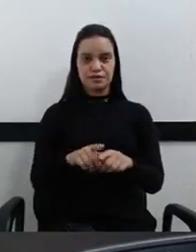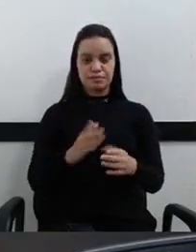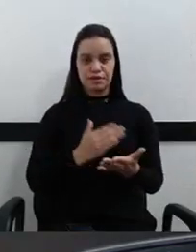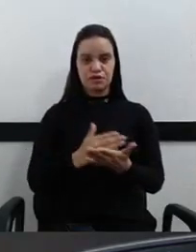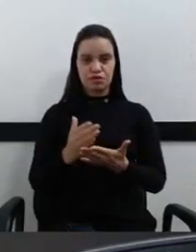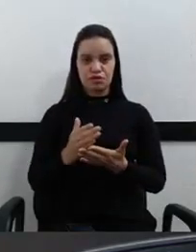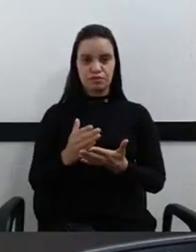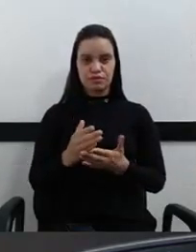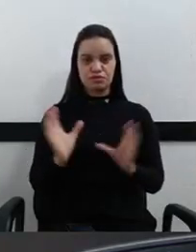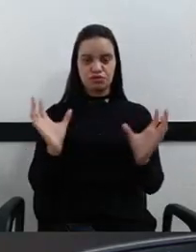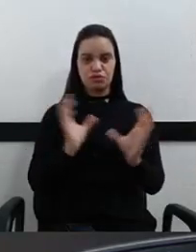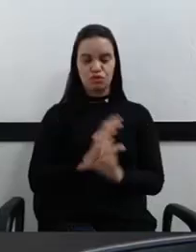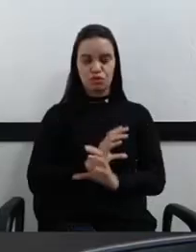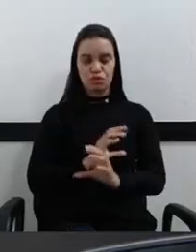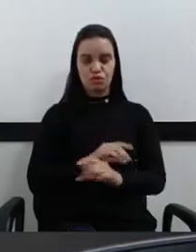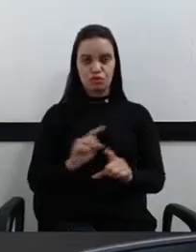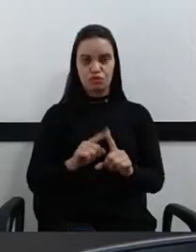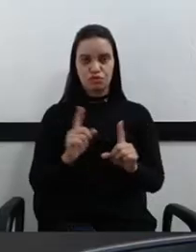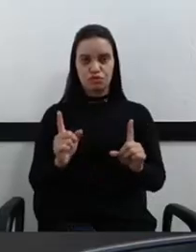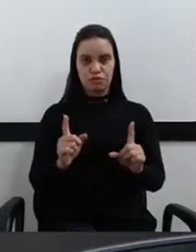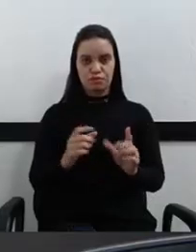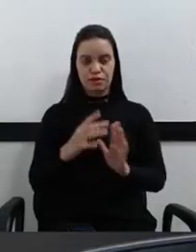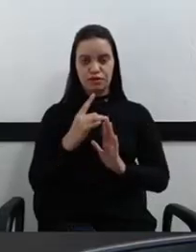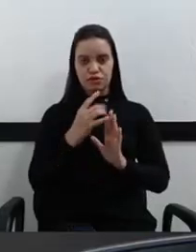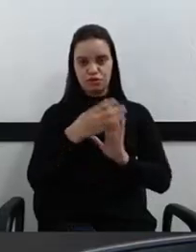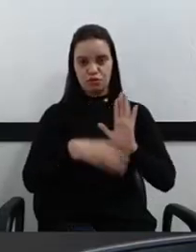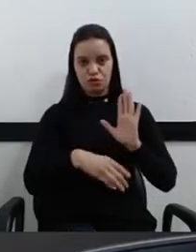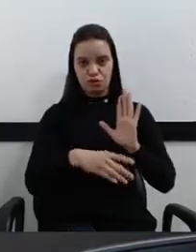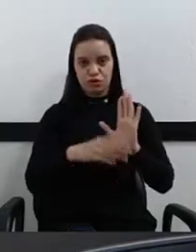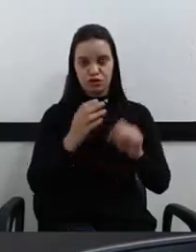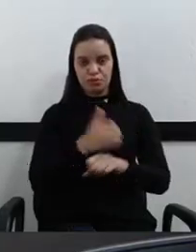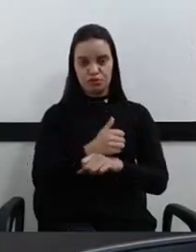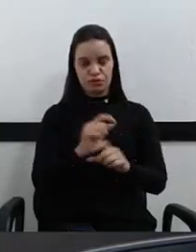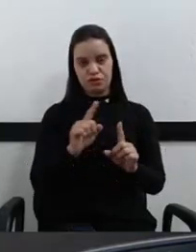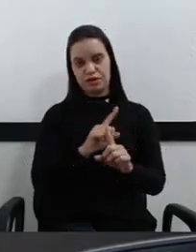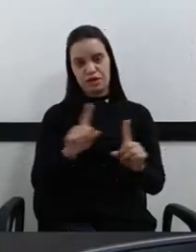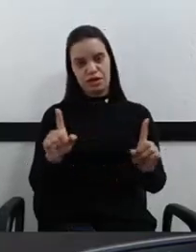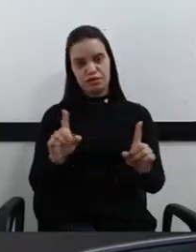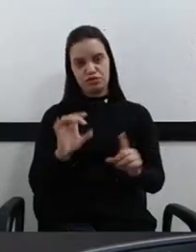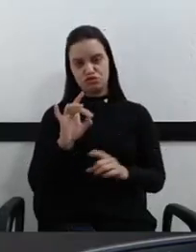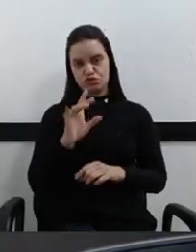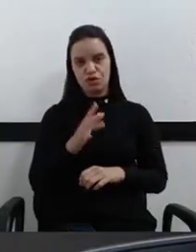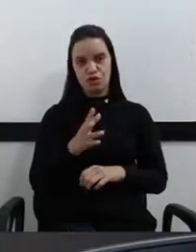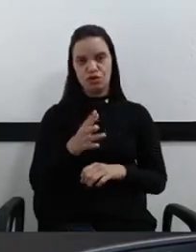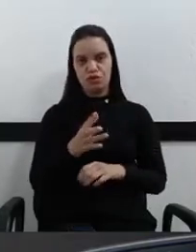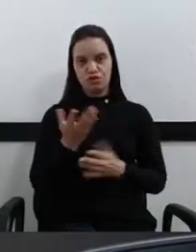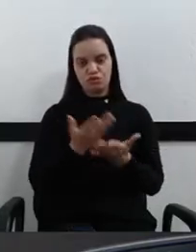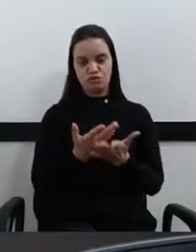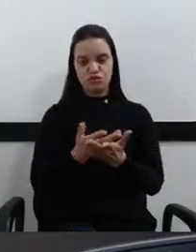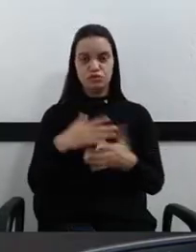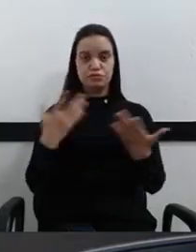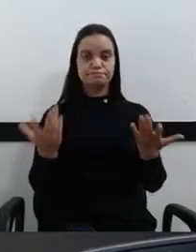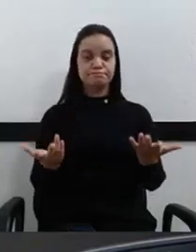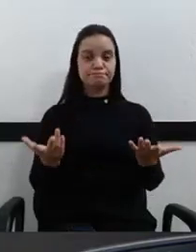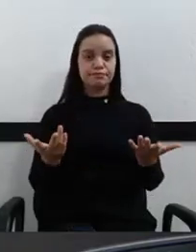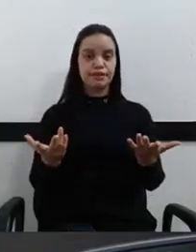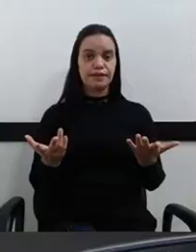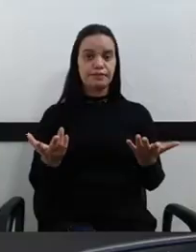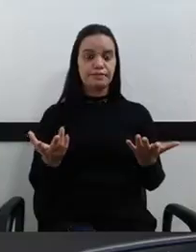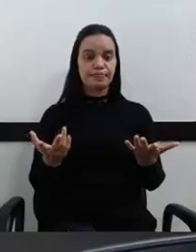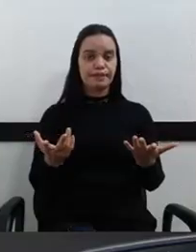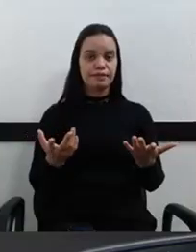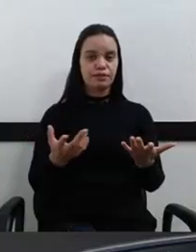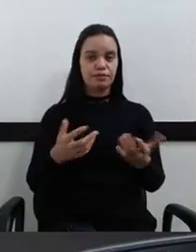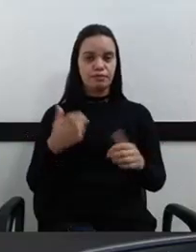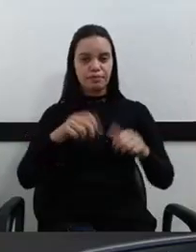instituição no 9º concurso de ingresso, mas não juntou currículo profissional, apenas o robusto currículo acadêmico que possui. Dessa forma, presidente, pela análise